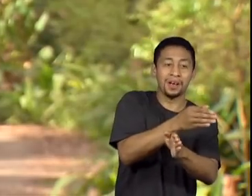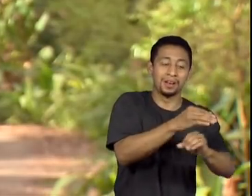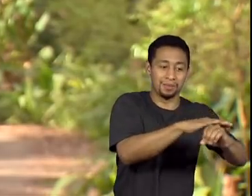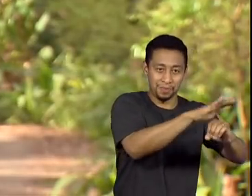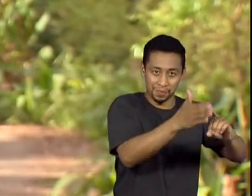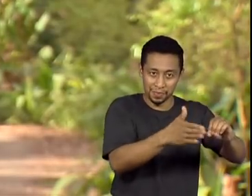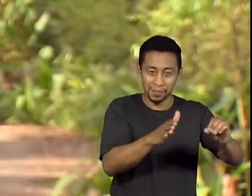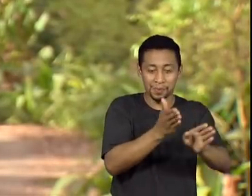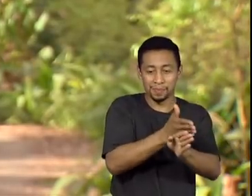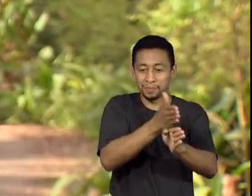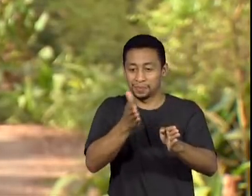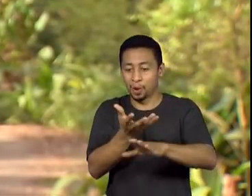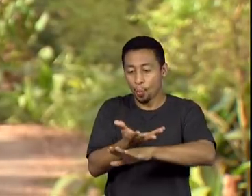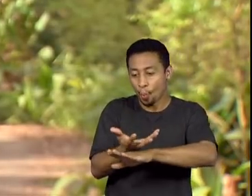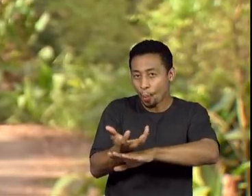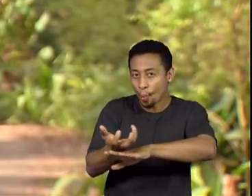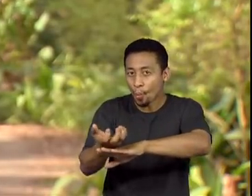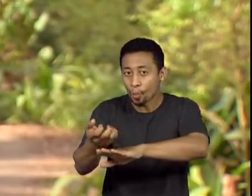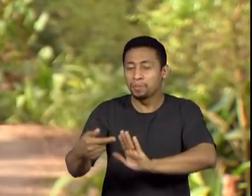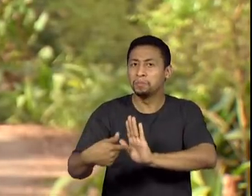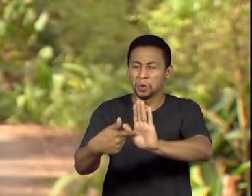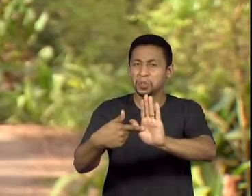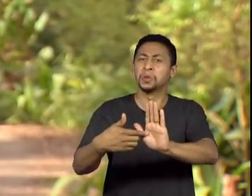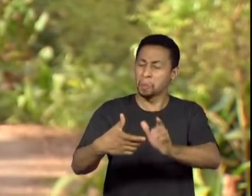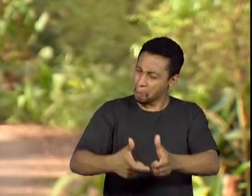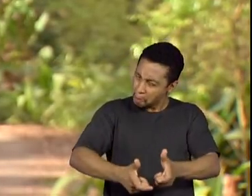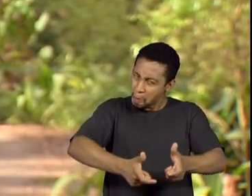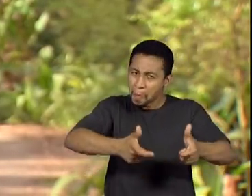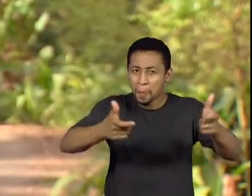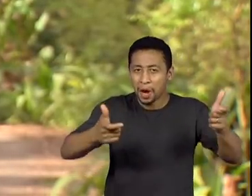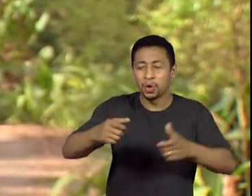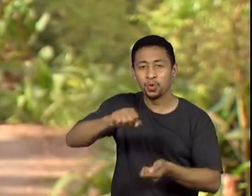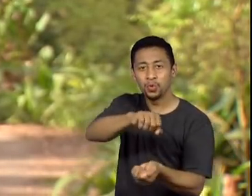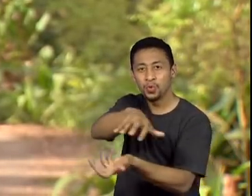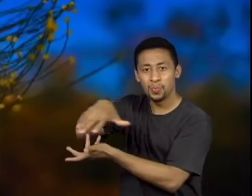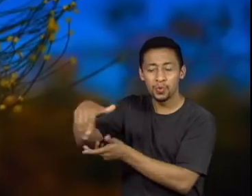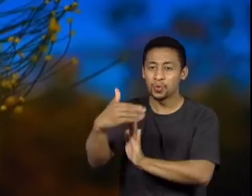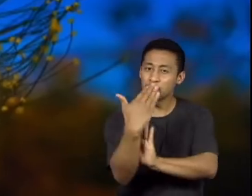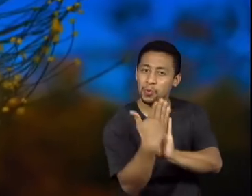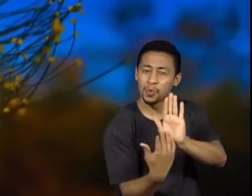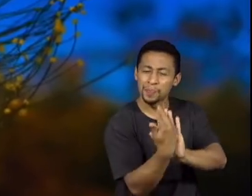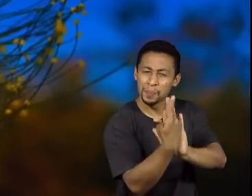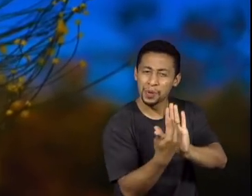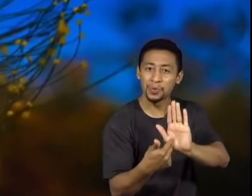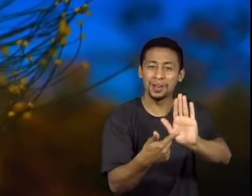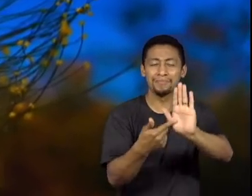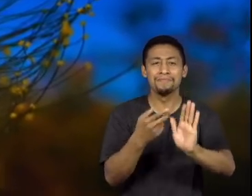Capivara, o maior do mundo em pinturas rupestres.